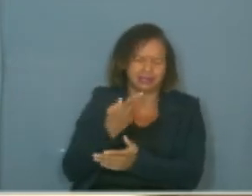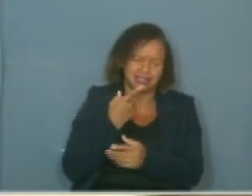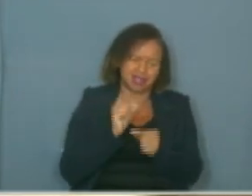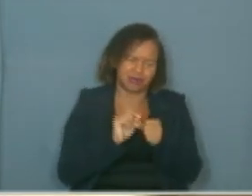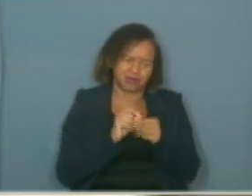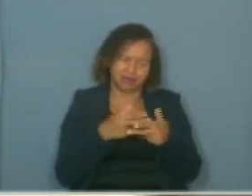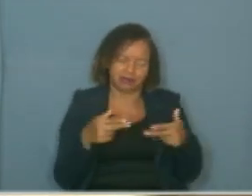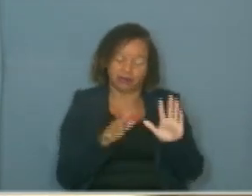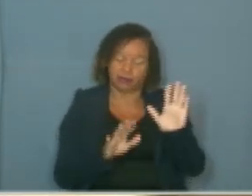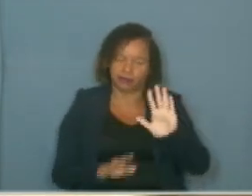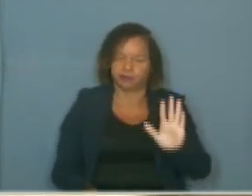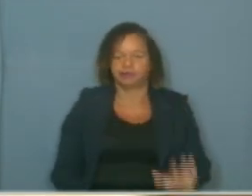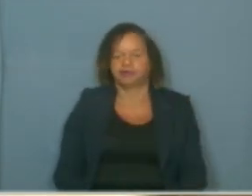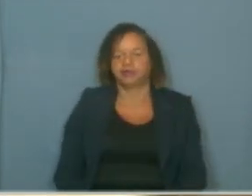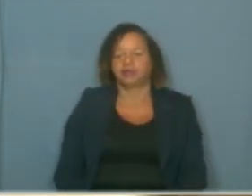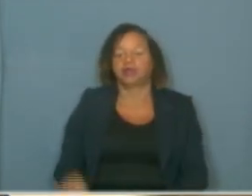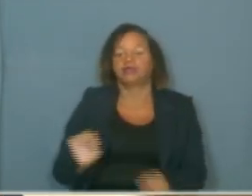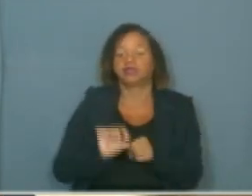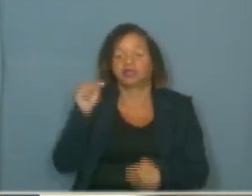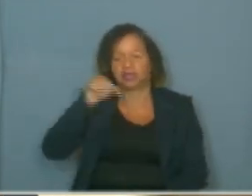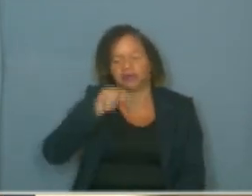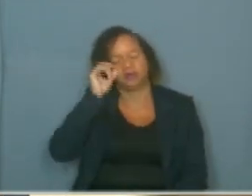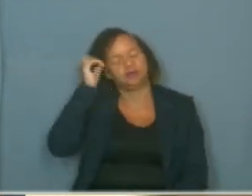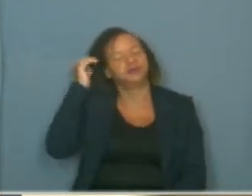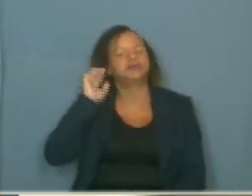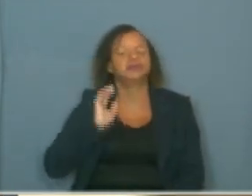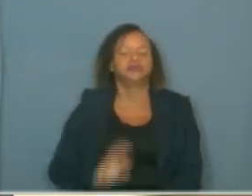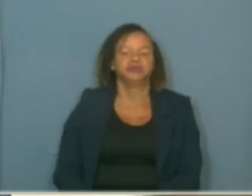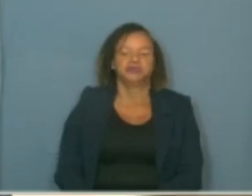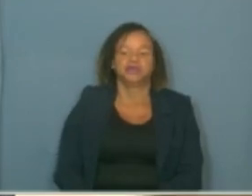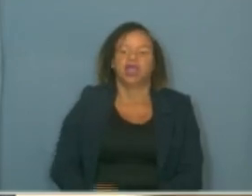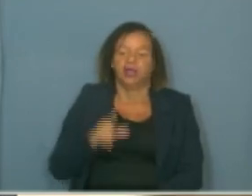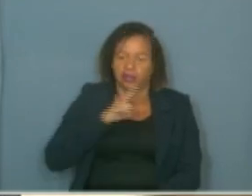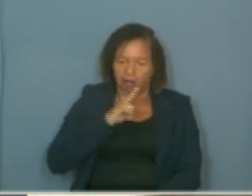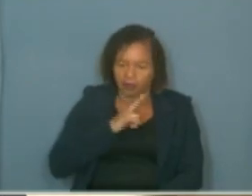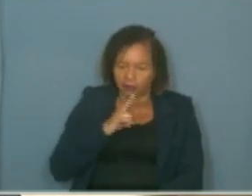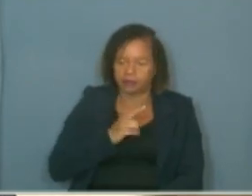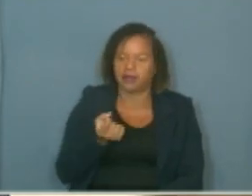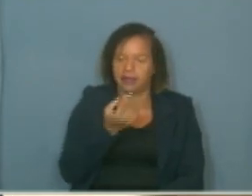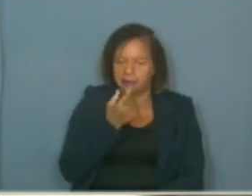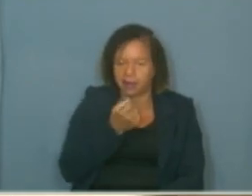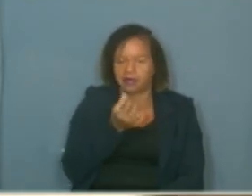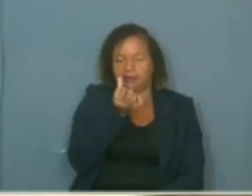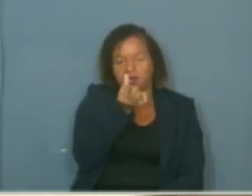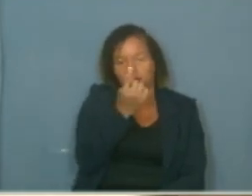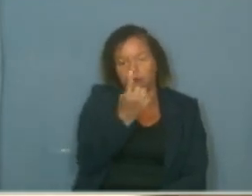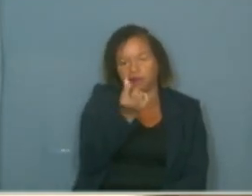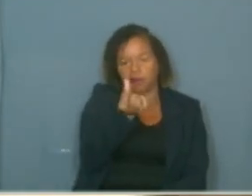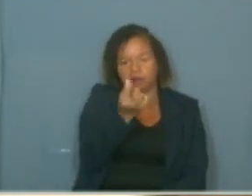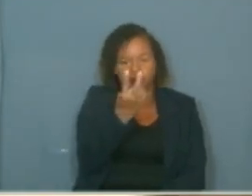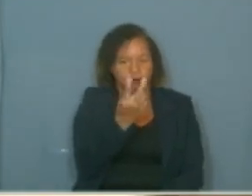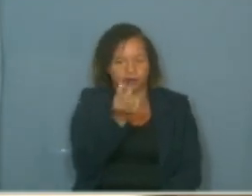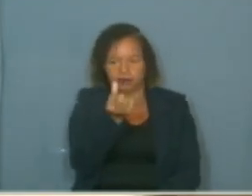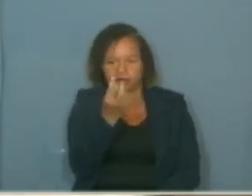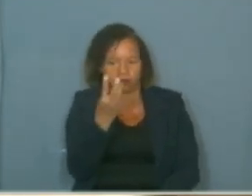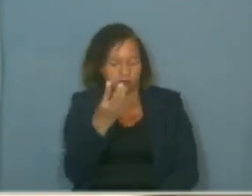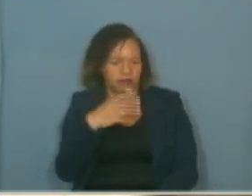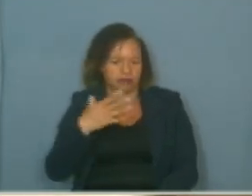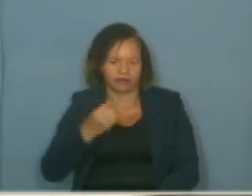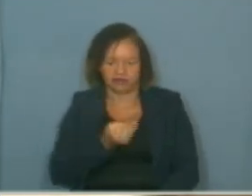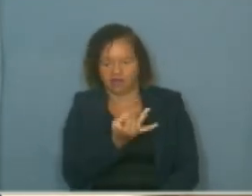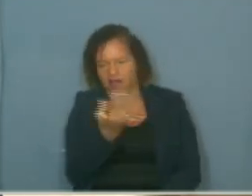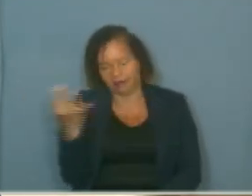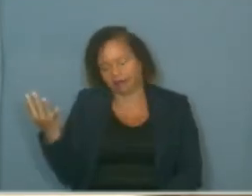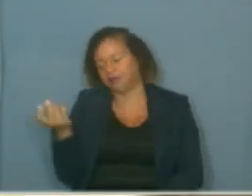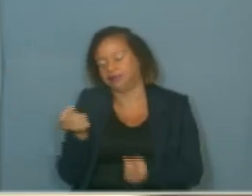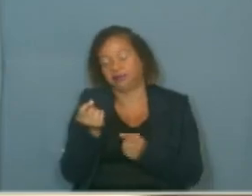fazendo. O que é que a gente está fazendo aqui? Existem remédios, nem é um, nem é dois, nem é três, são diversos. Existem